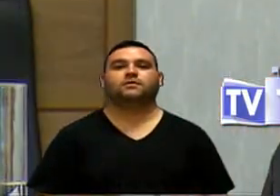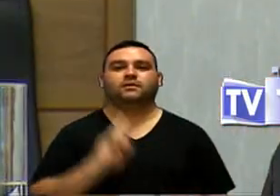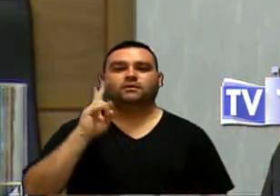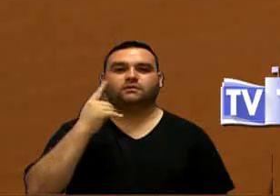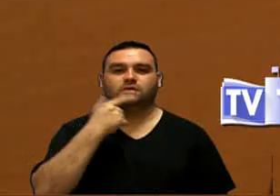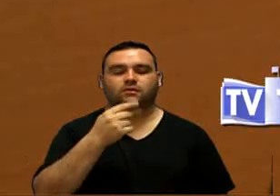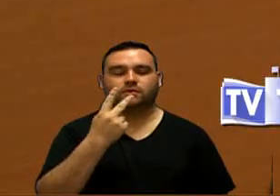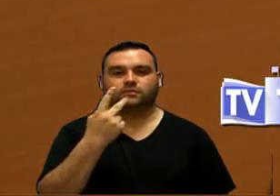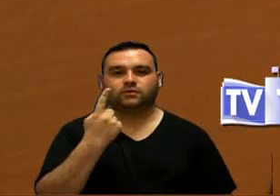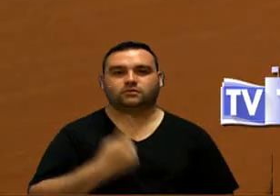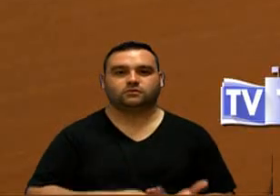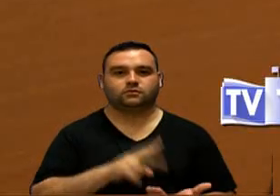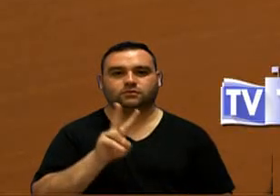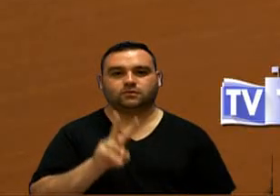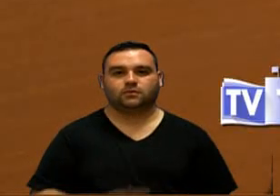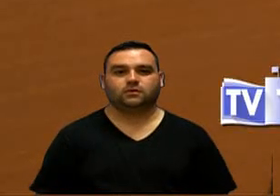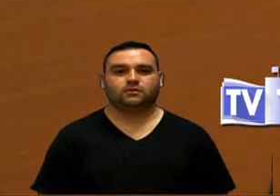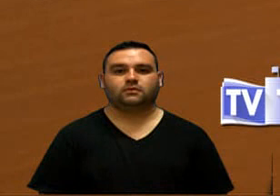Vereador Vitão do Cachorrão.